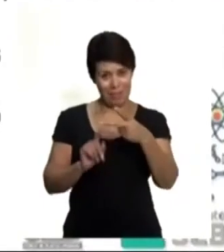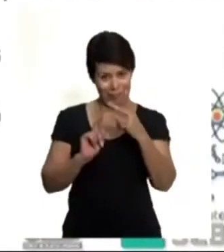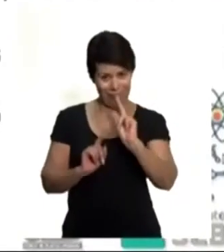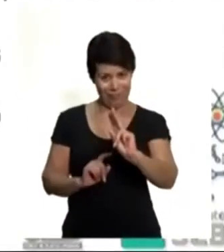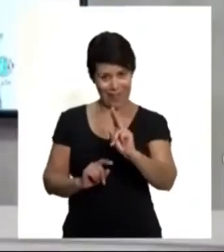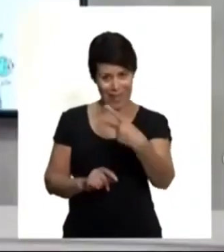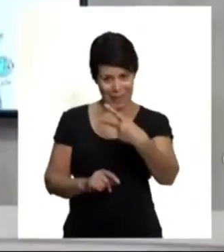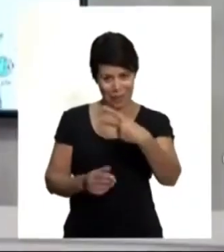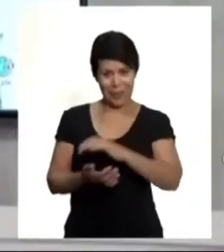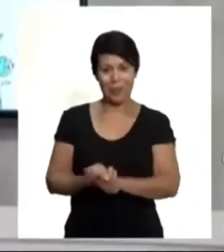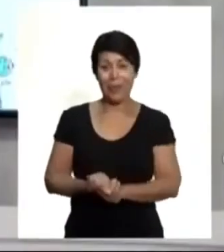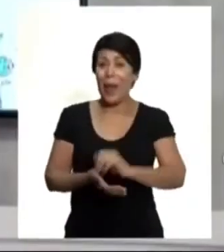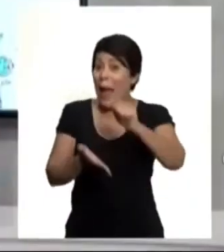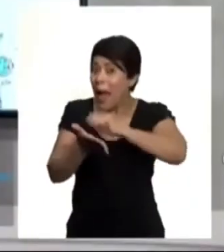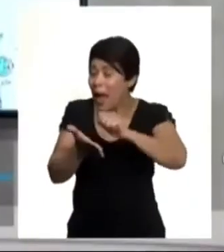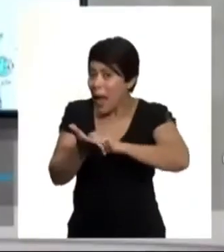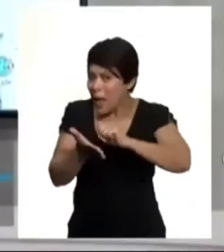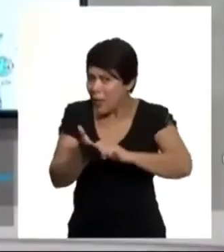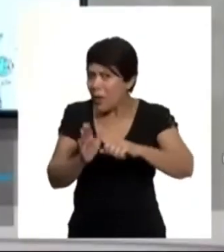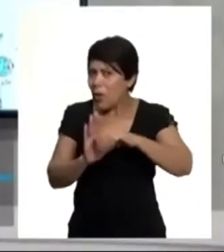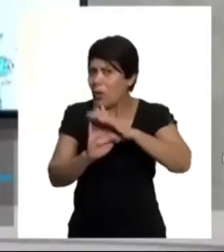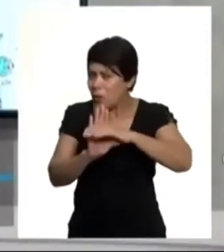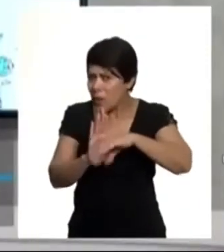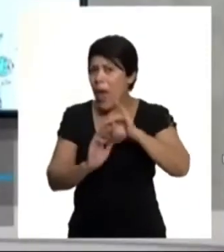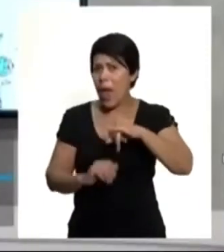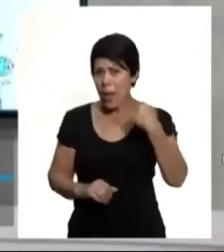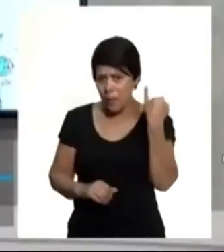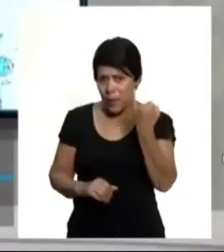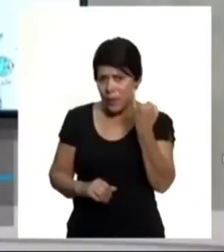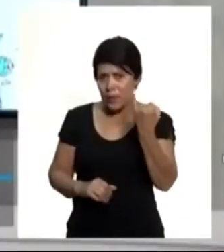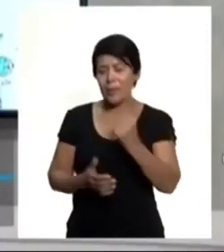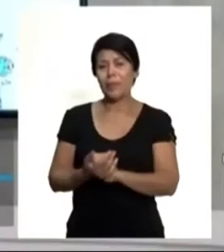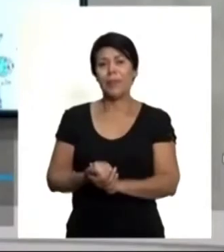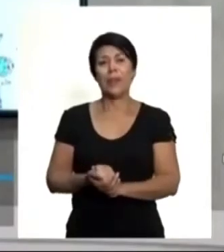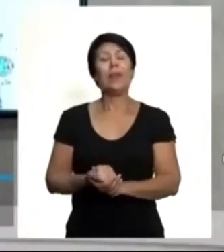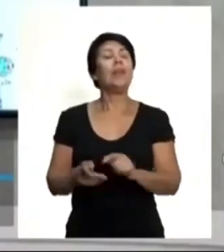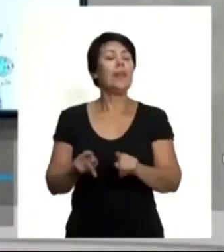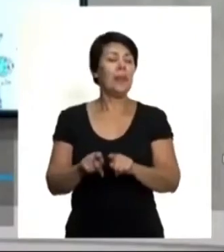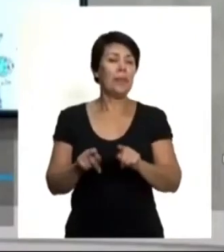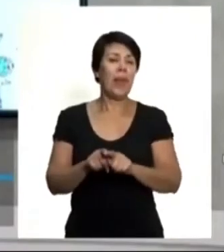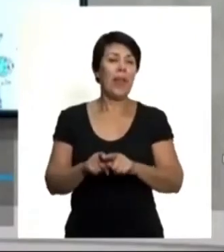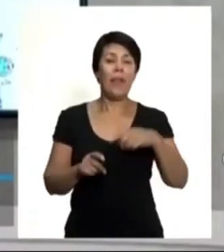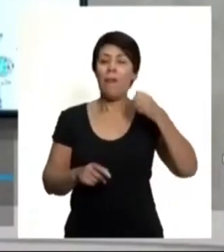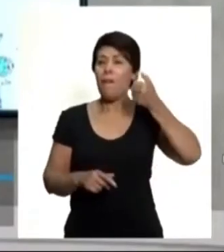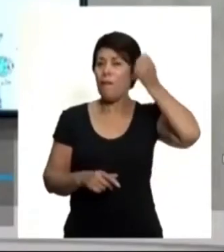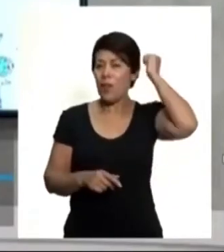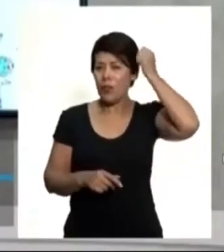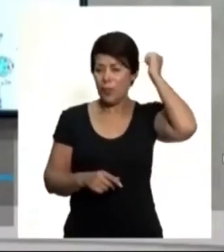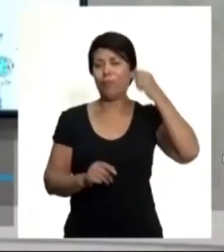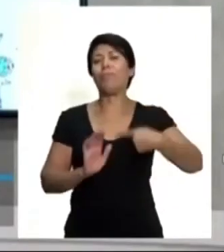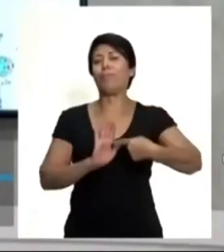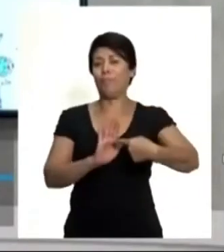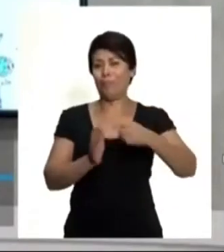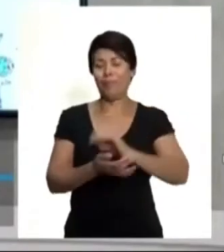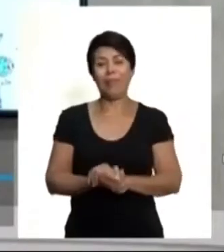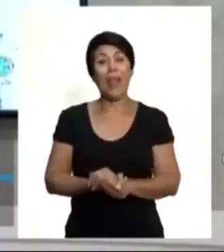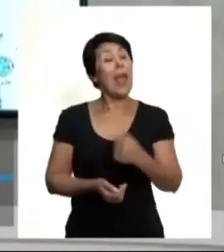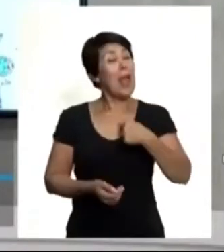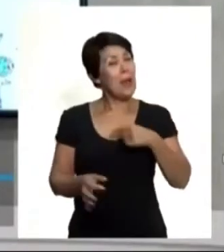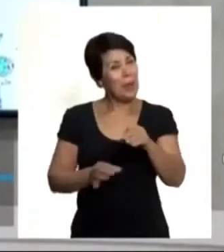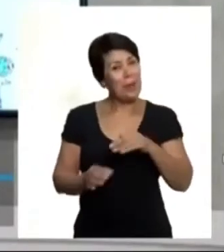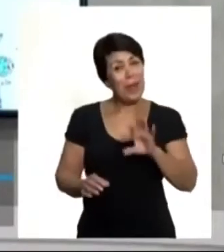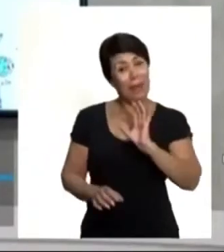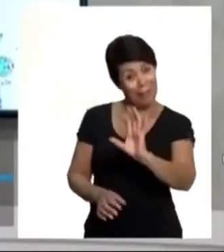galera. Anote esses conceitos, eles são importantes e eles aparecem muito nos vestibulares. Bom, foi isso que eu preparei para